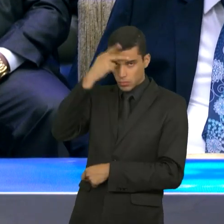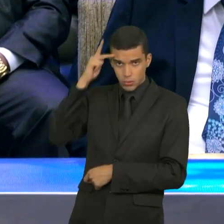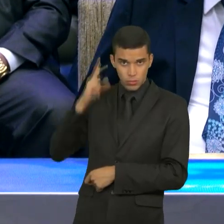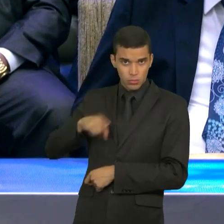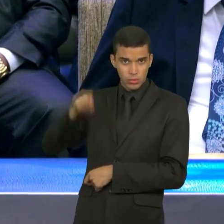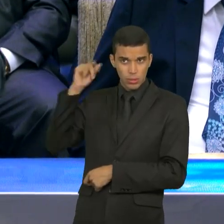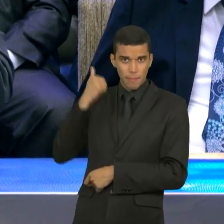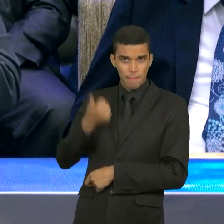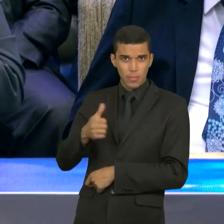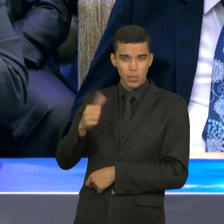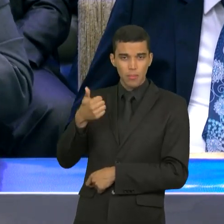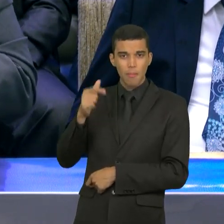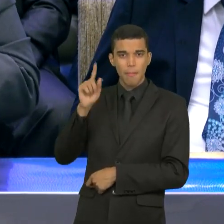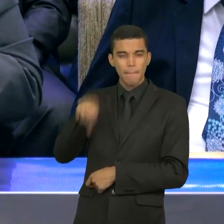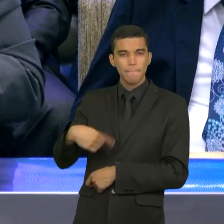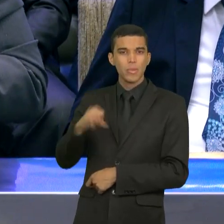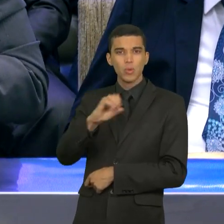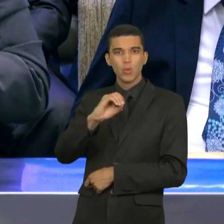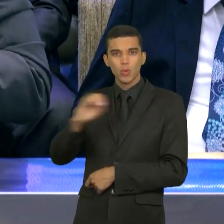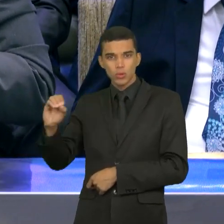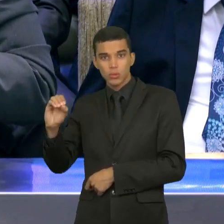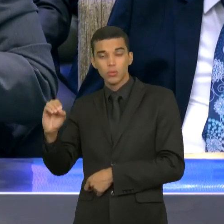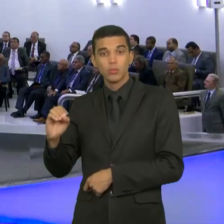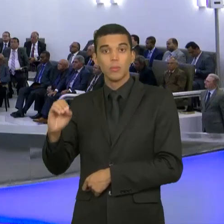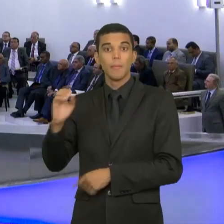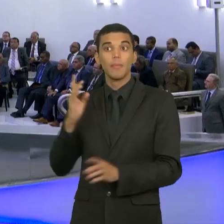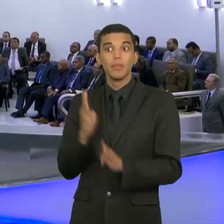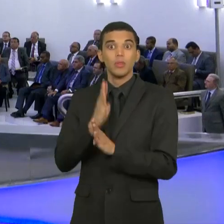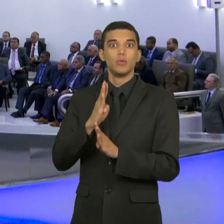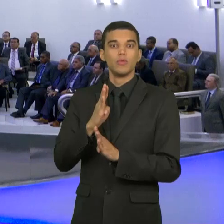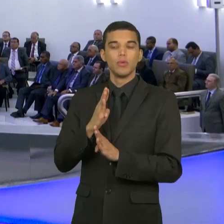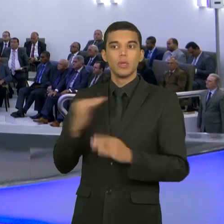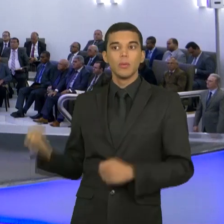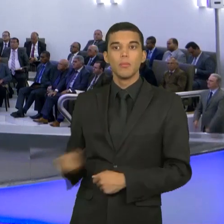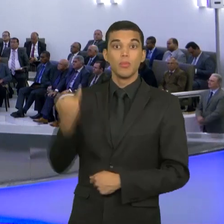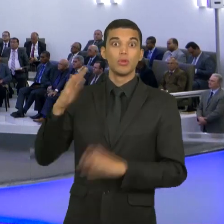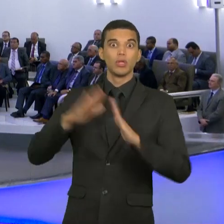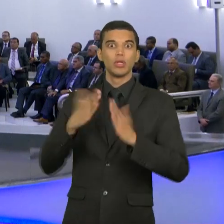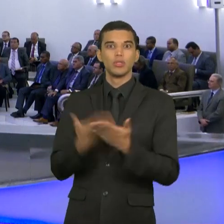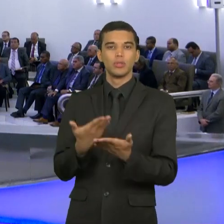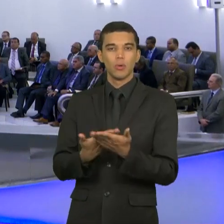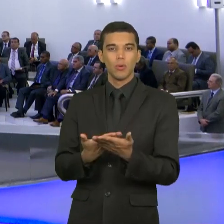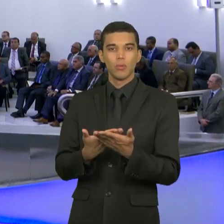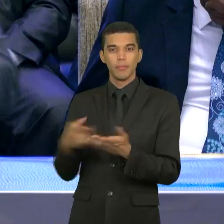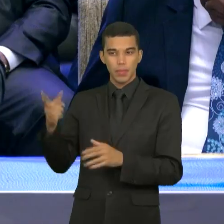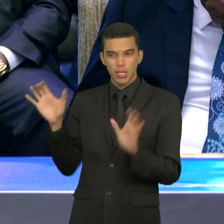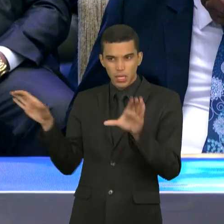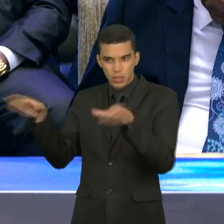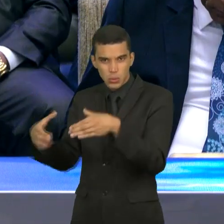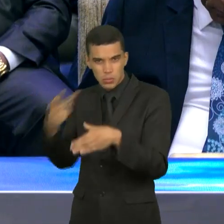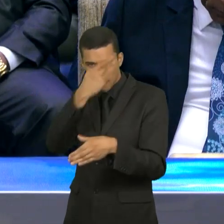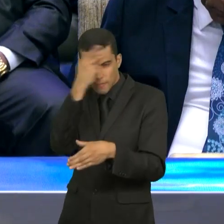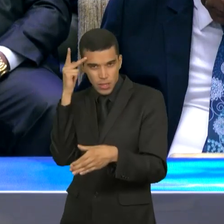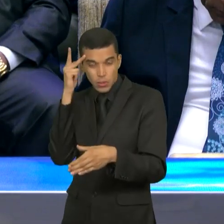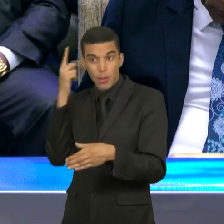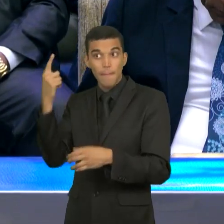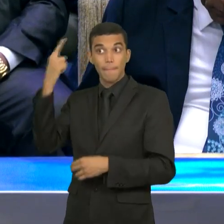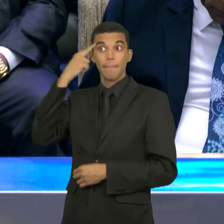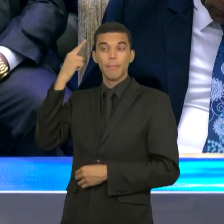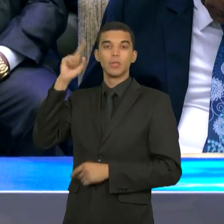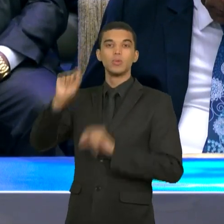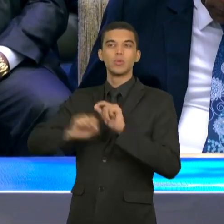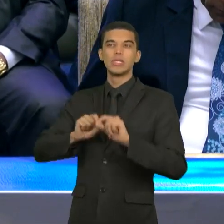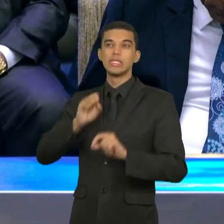eles descobriram o valor da escola pública eles descobriram se eles controlassem a educação eles iam